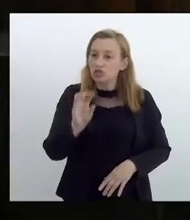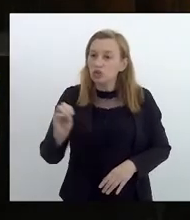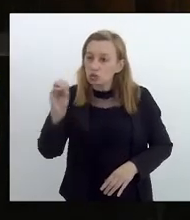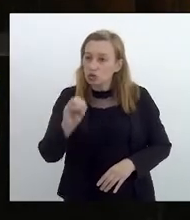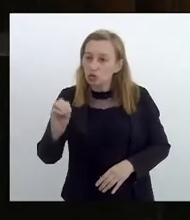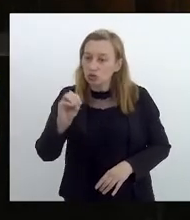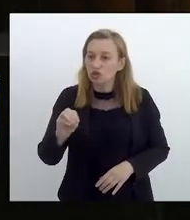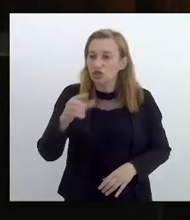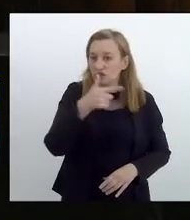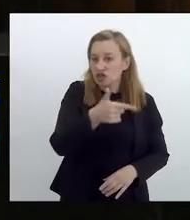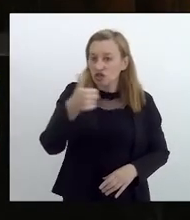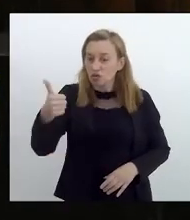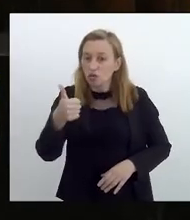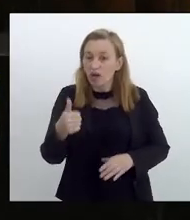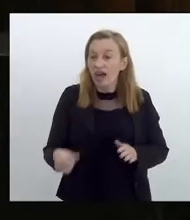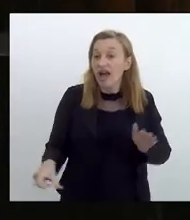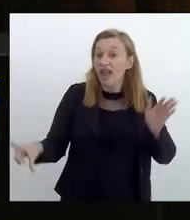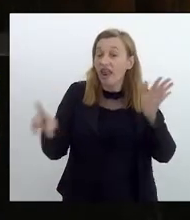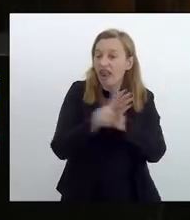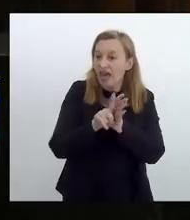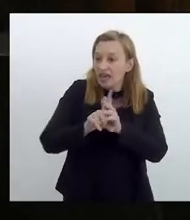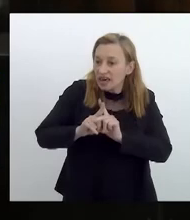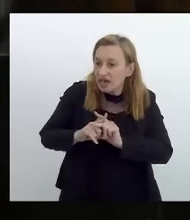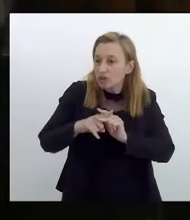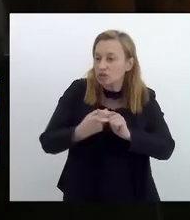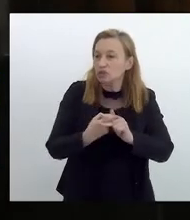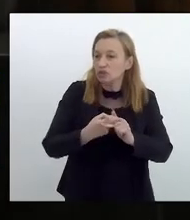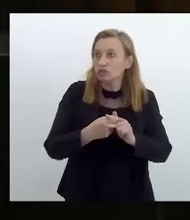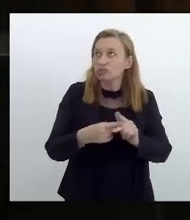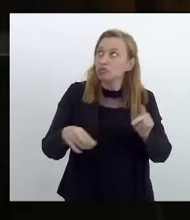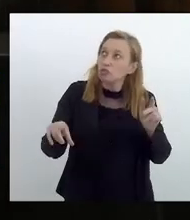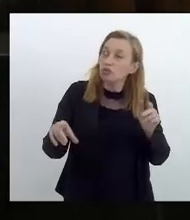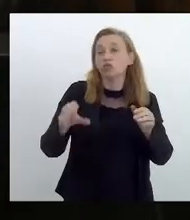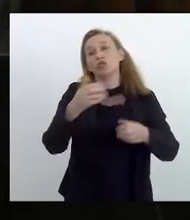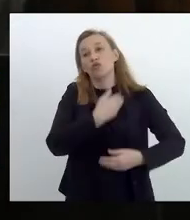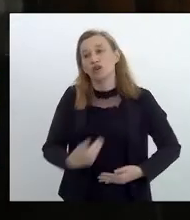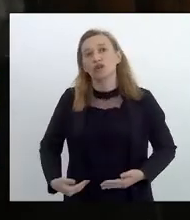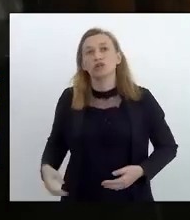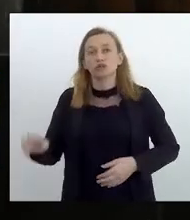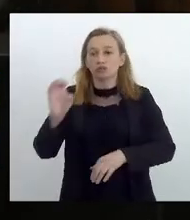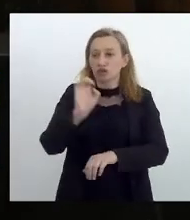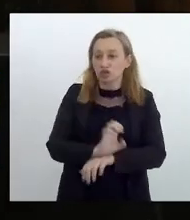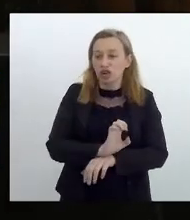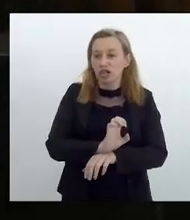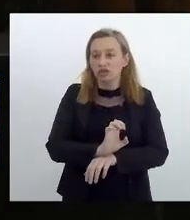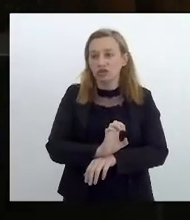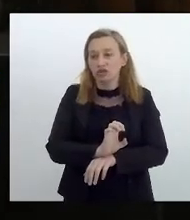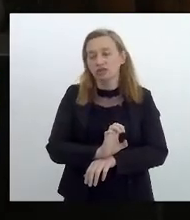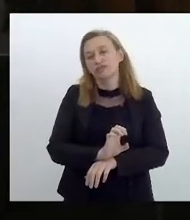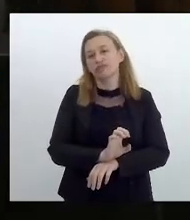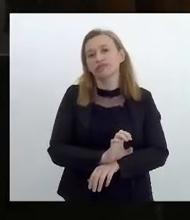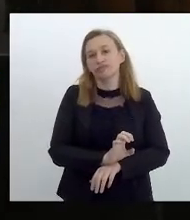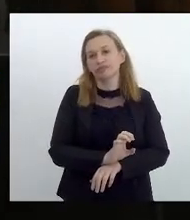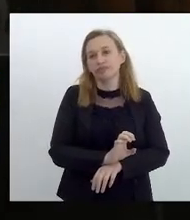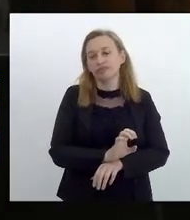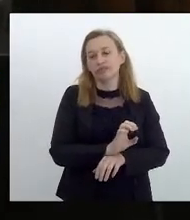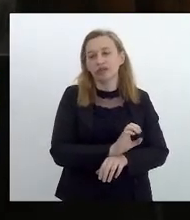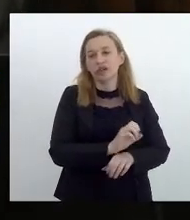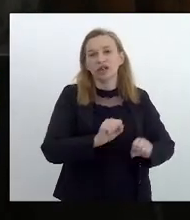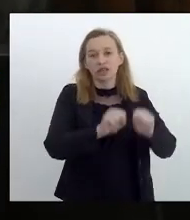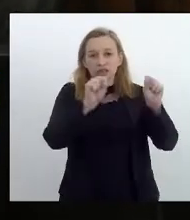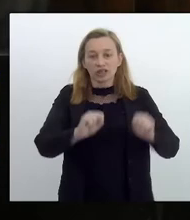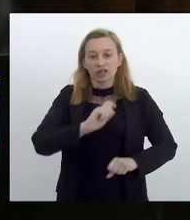21 é a lei que autorizou o governo do estado aderiram ao regime de recuperação